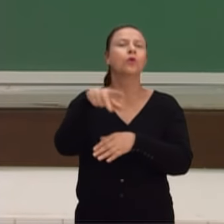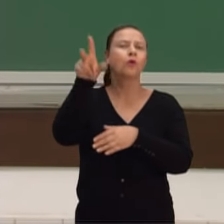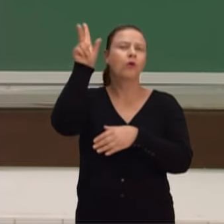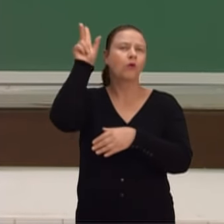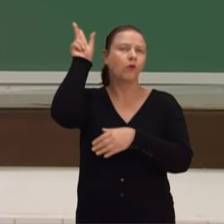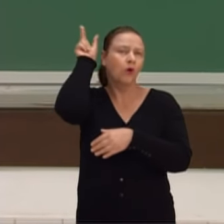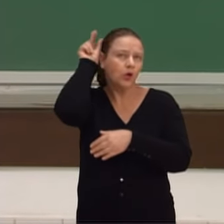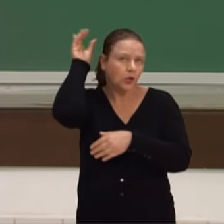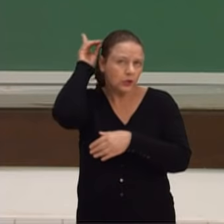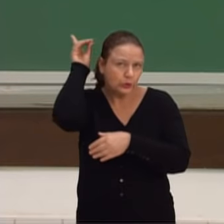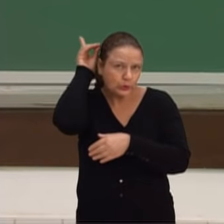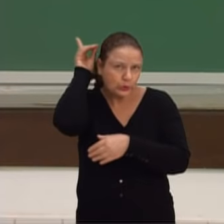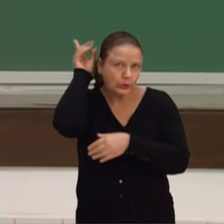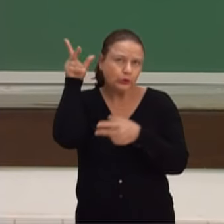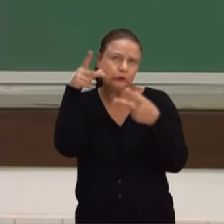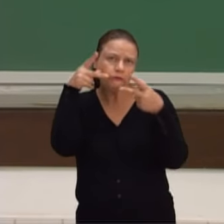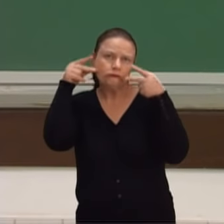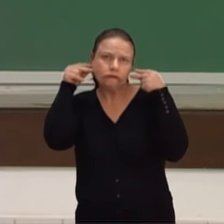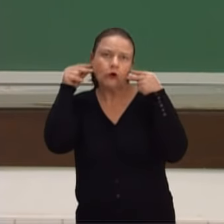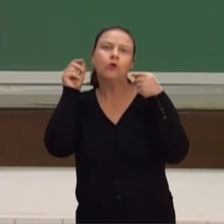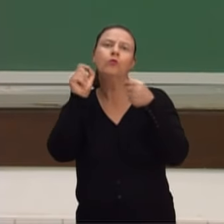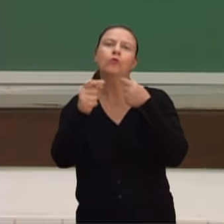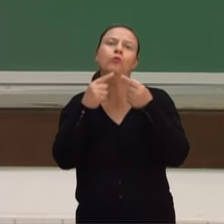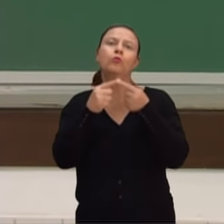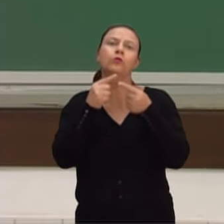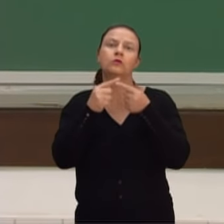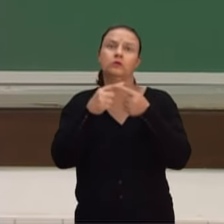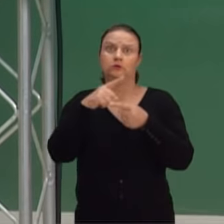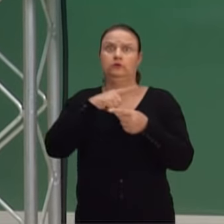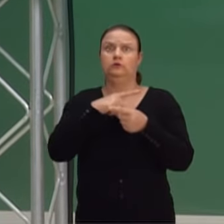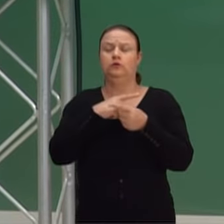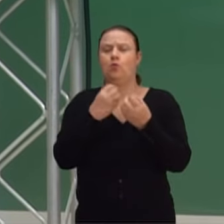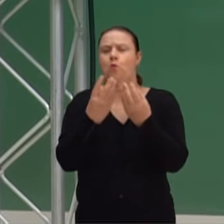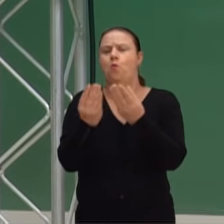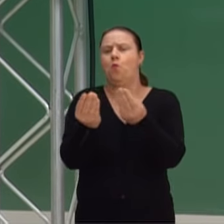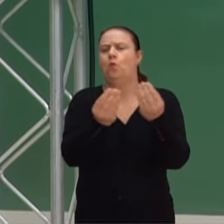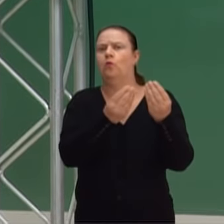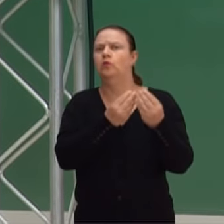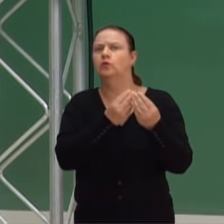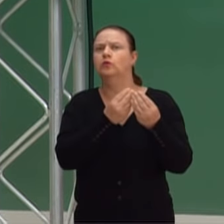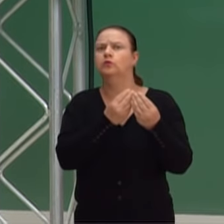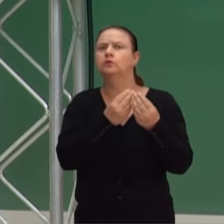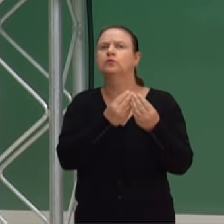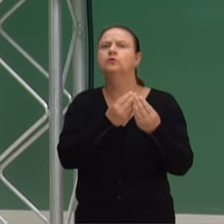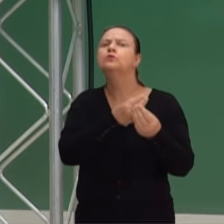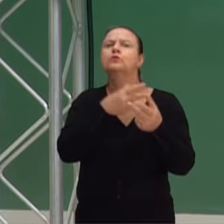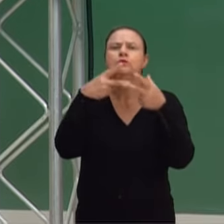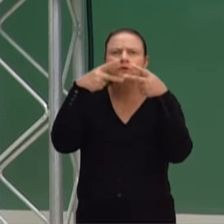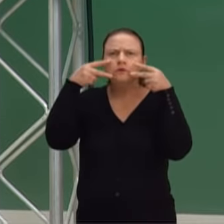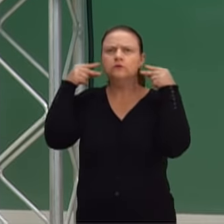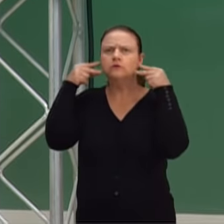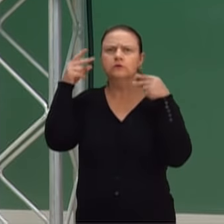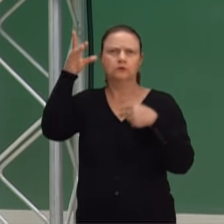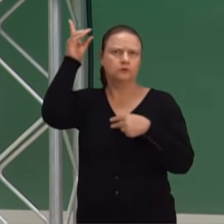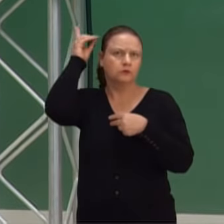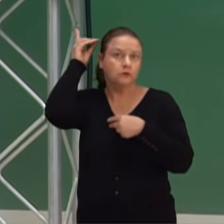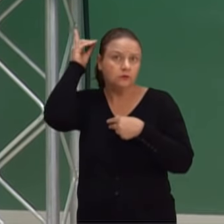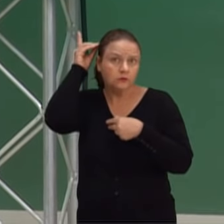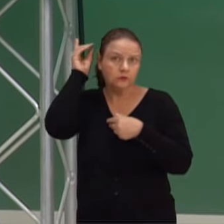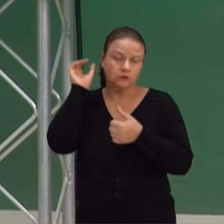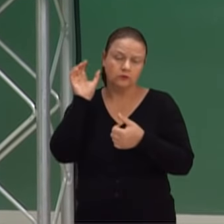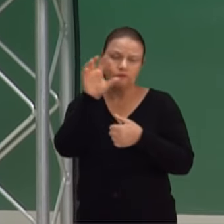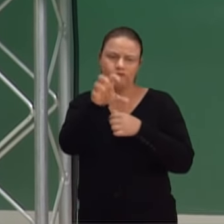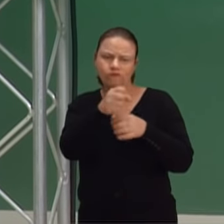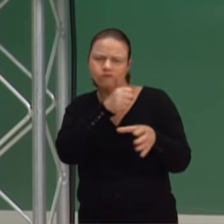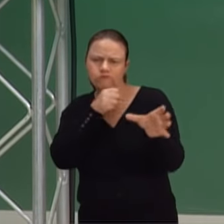recurso disponível em quantidade. Então, havia muitos índios em quantidade para os portugueses aprisionarem. Então, esse